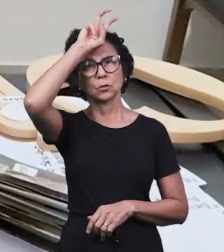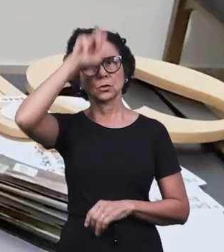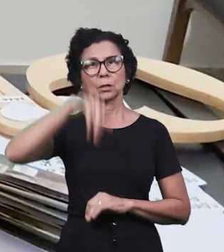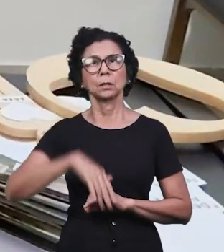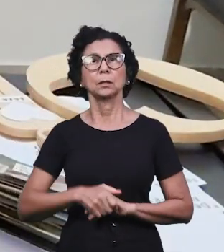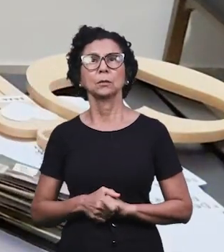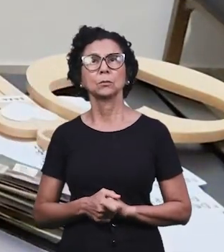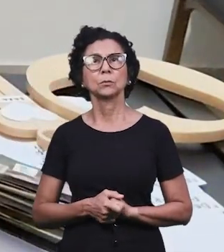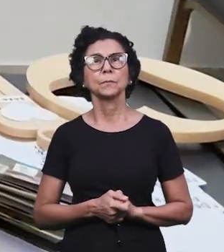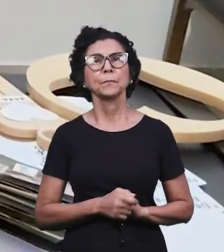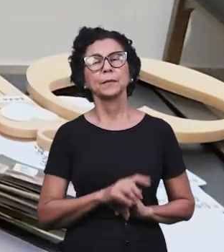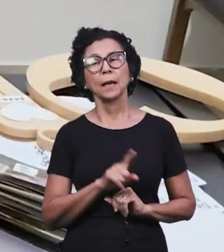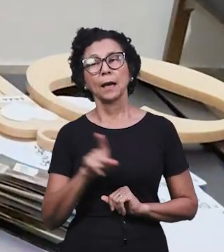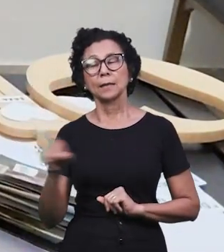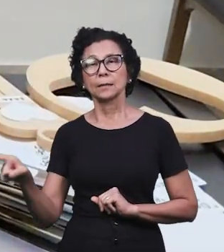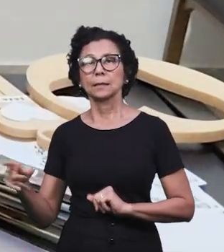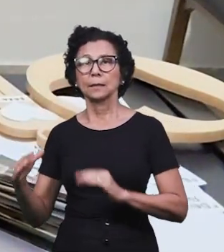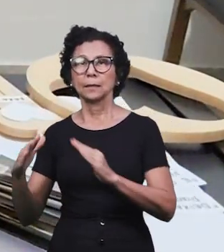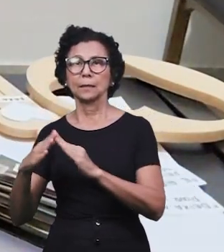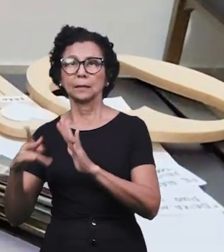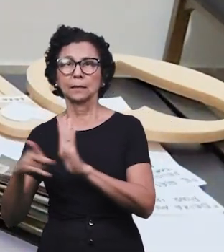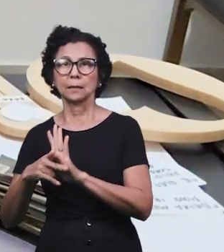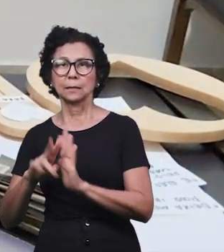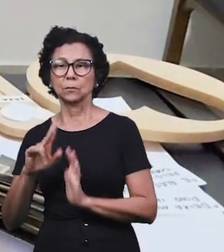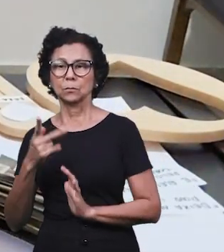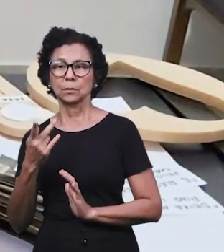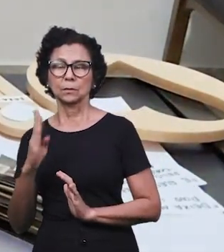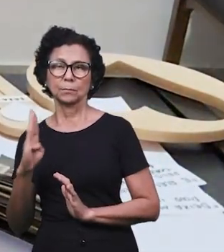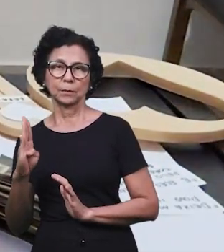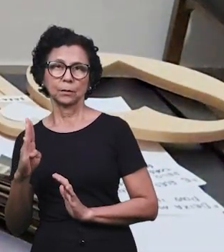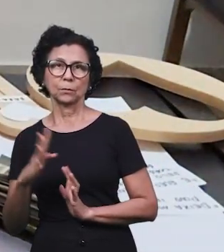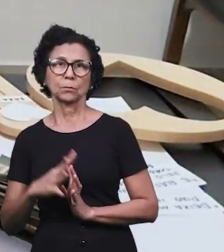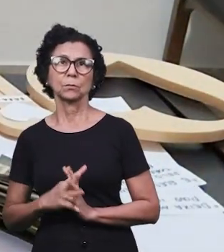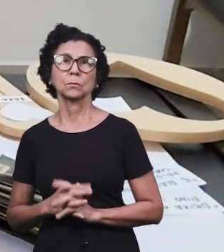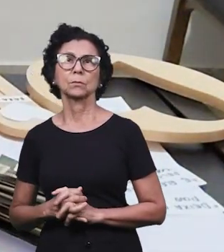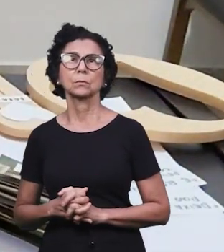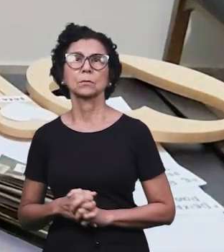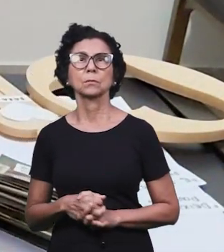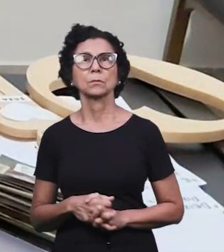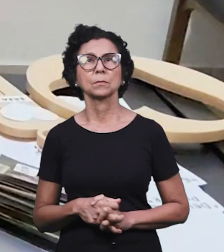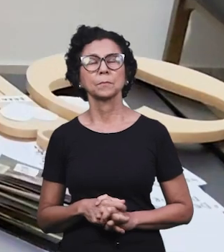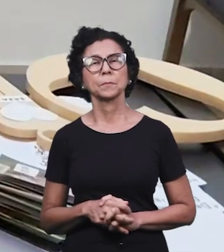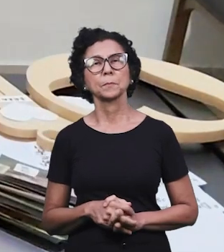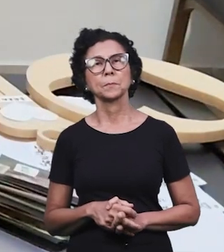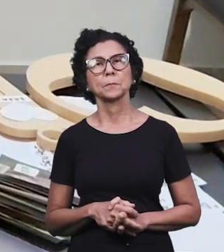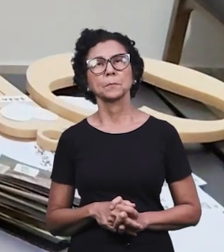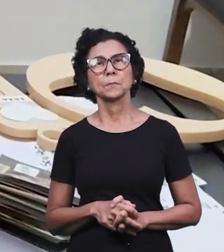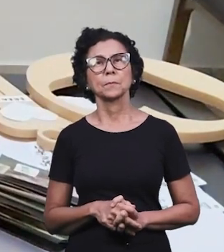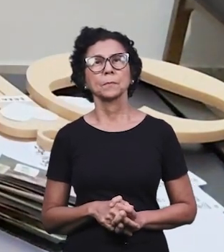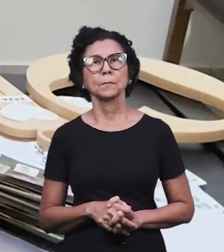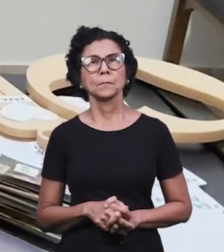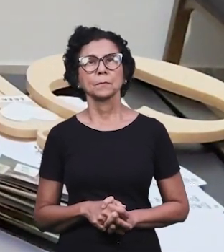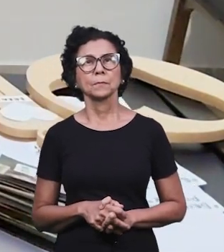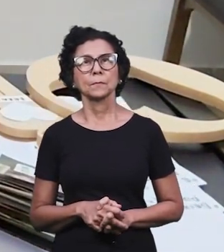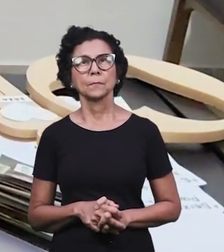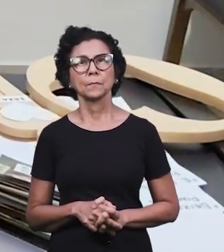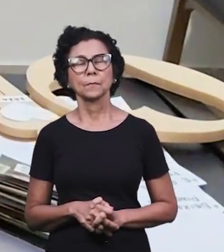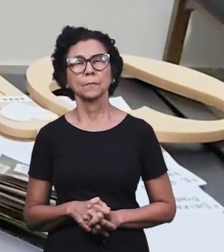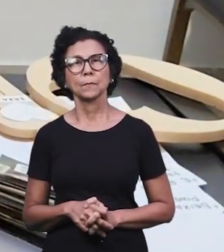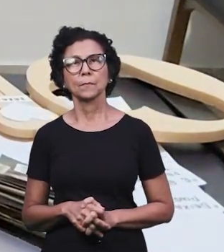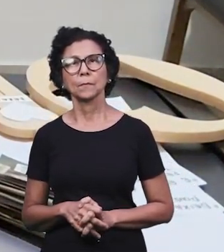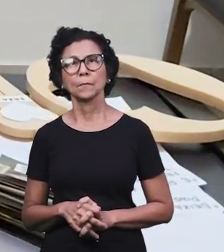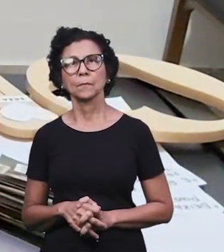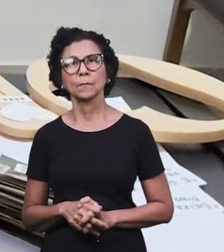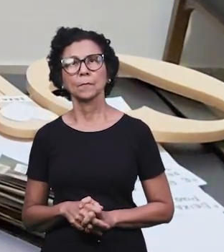a região que os hebreus ficavam. Vou utilizar um LED para falar, que em